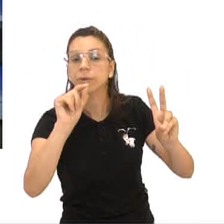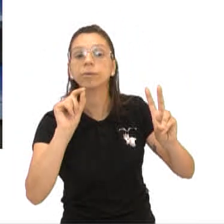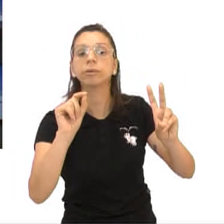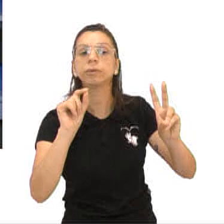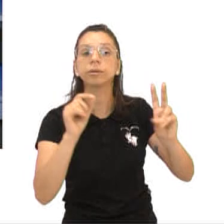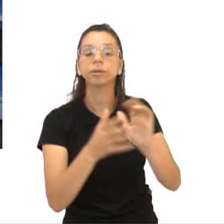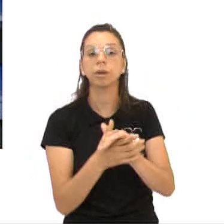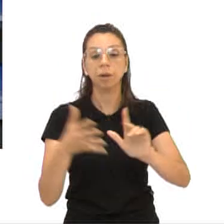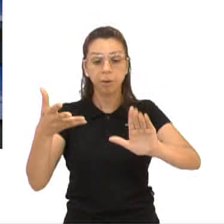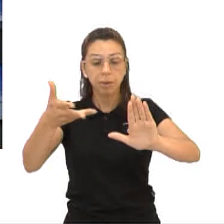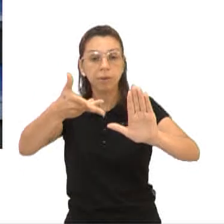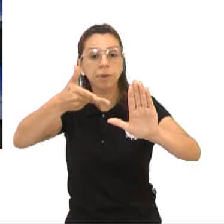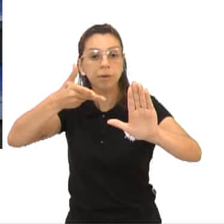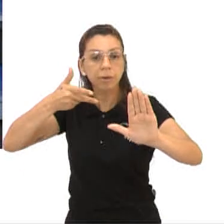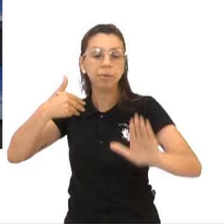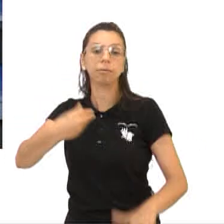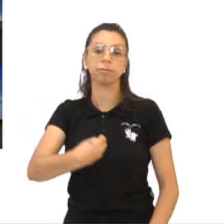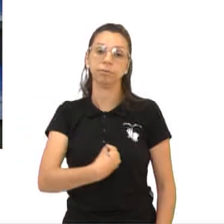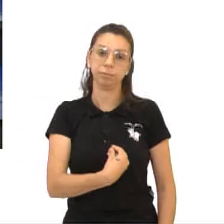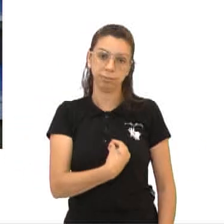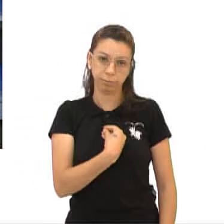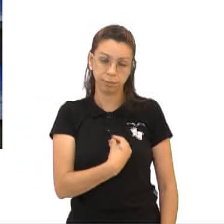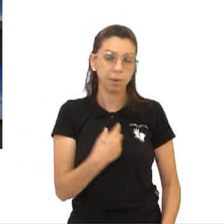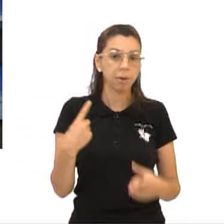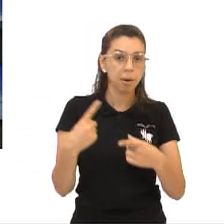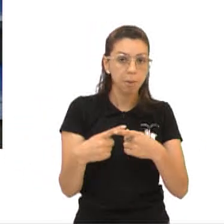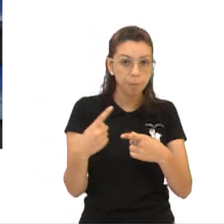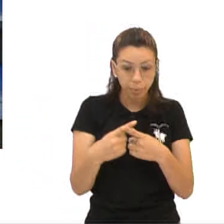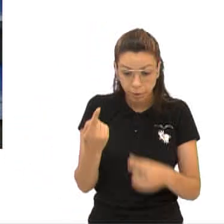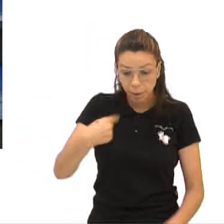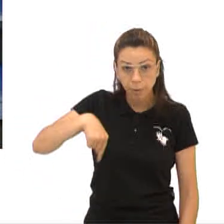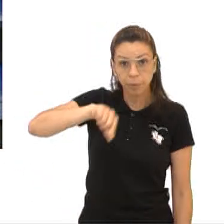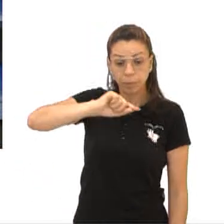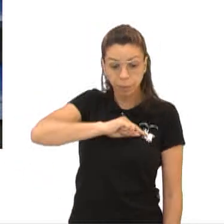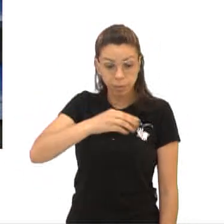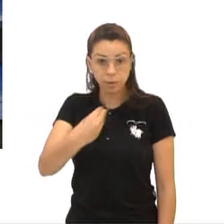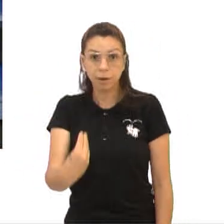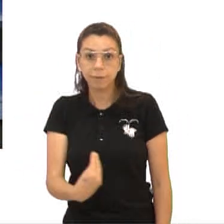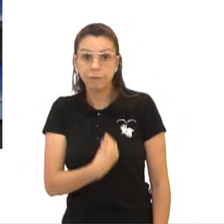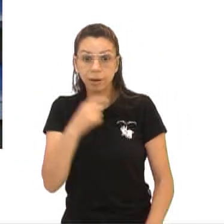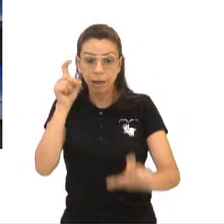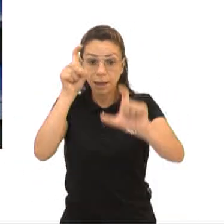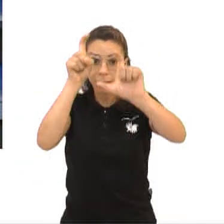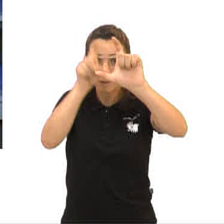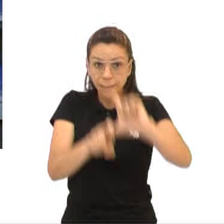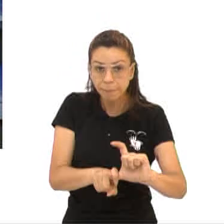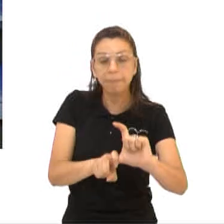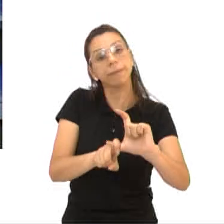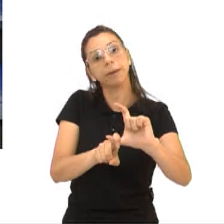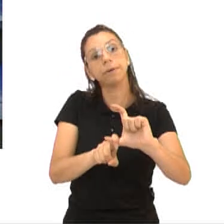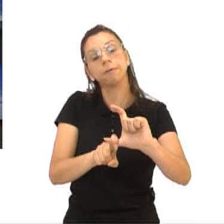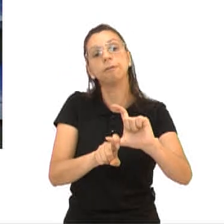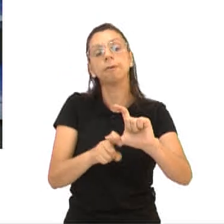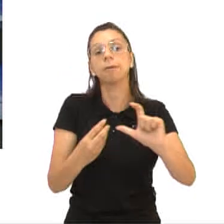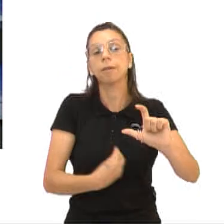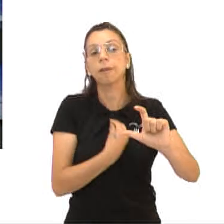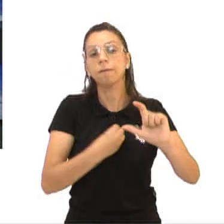estesia, uma estética da vida, porque a nossa vida depende da vida dos animais e das